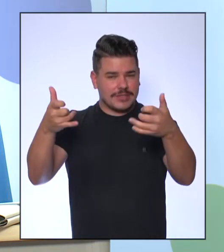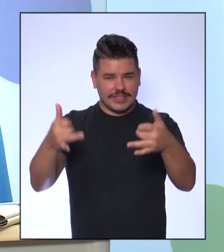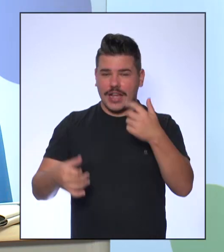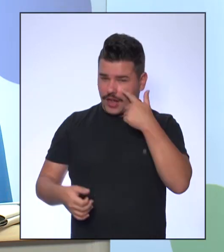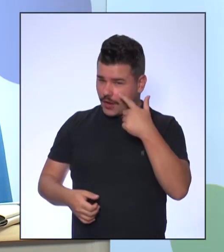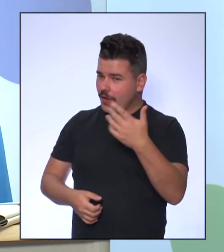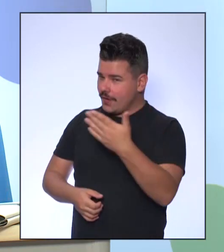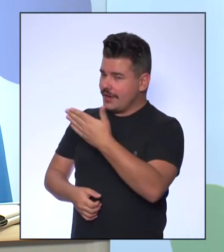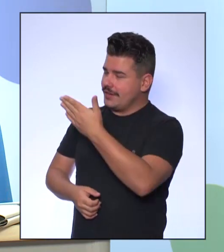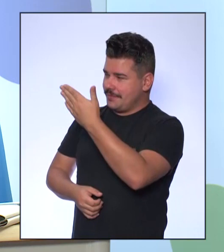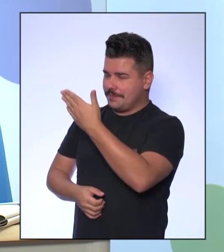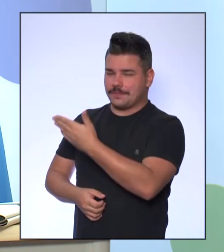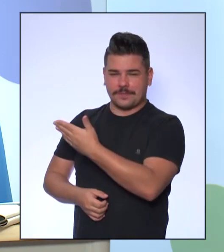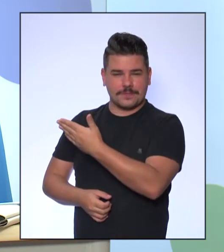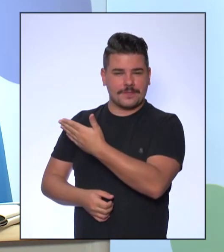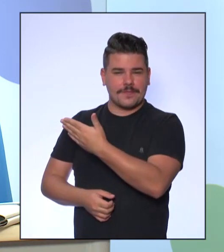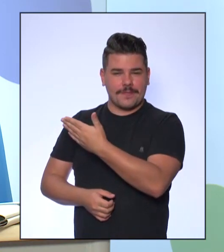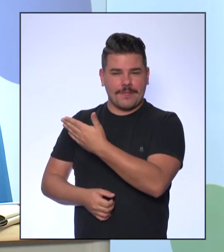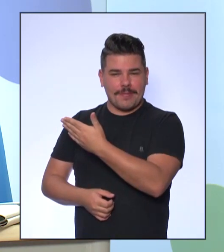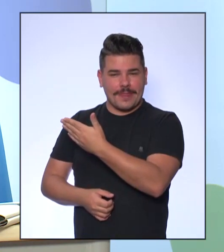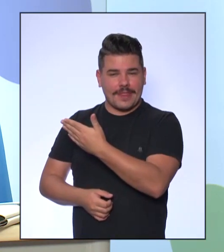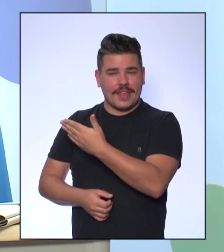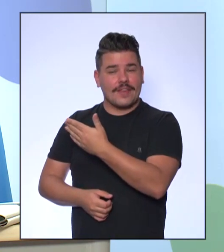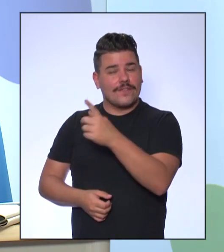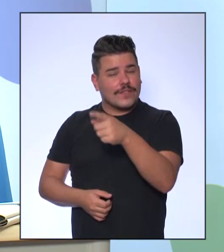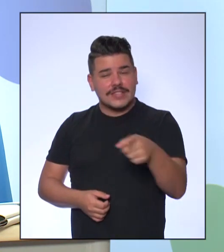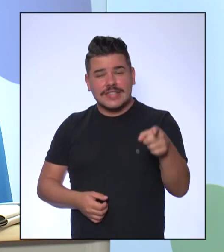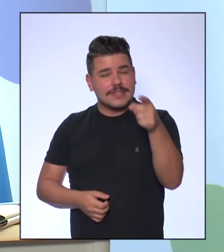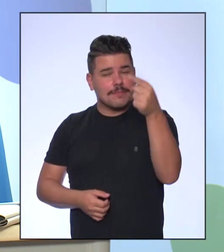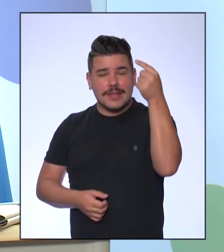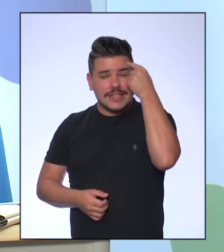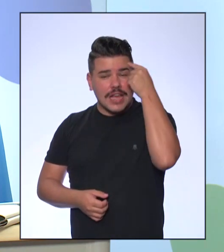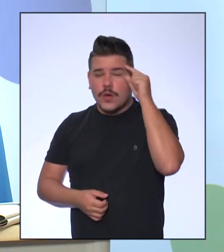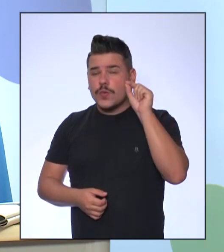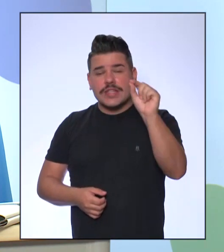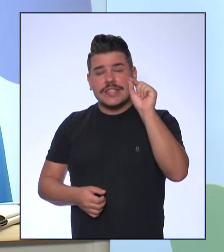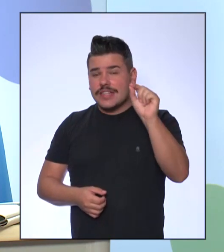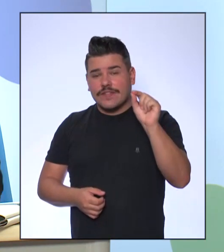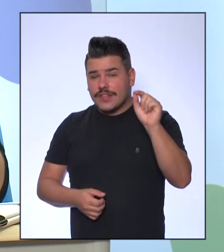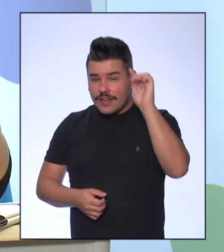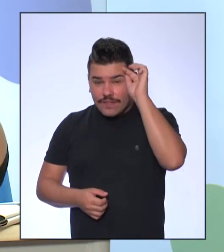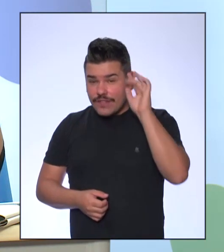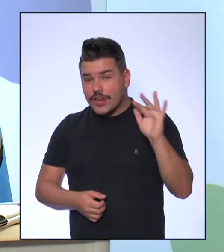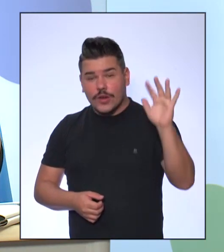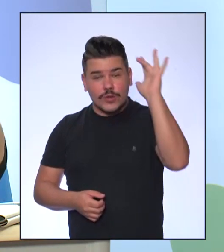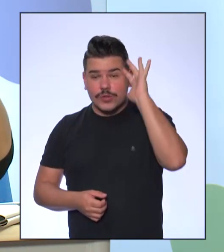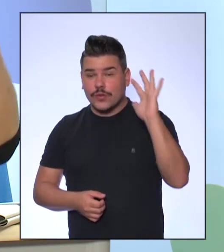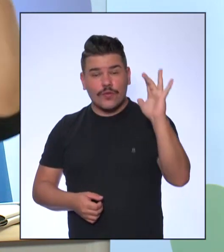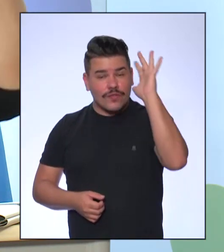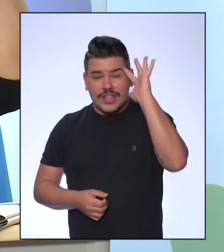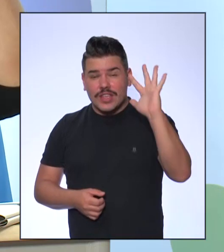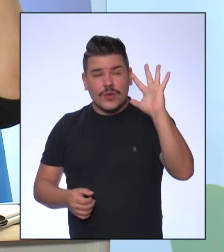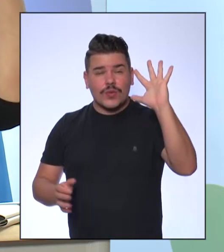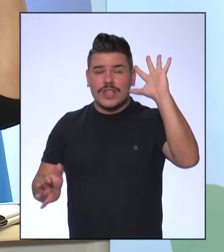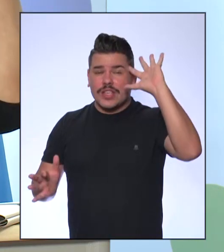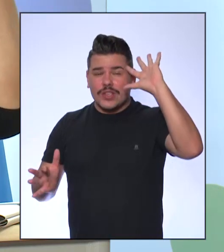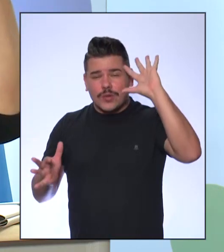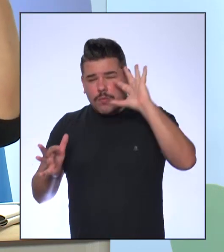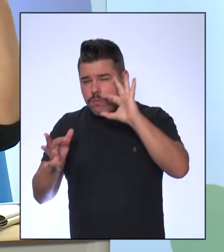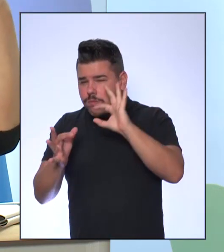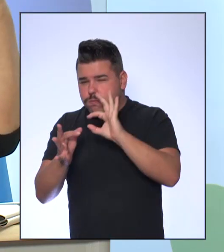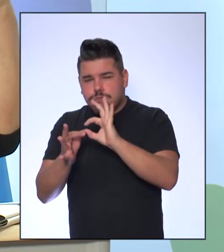Obrigada. A próxima questão que é interessante a gente pensar é o que é filosofia, né? O que une todas